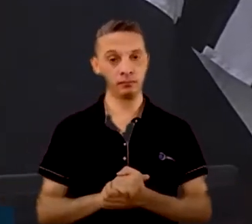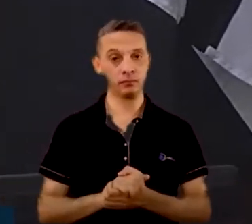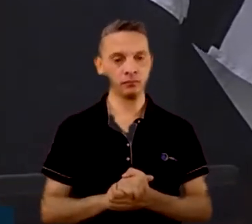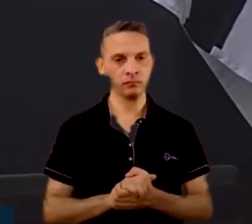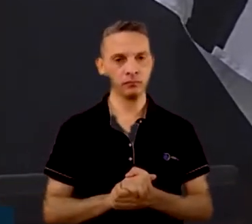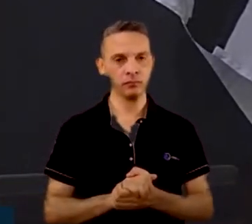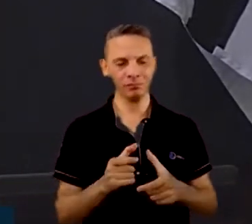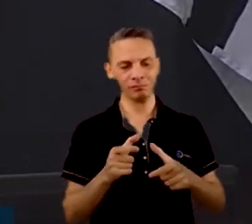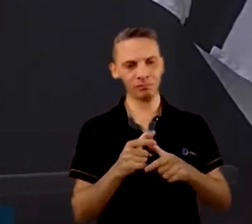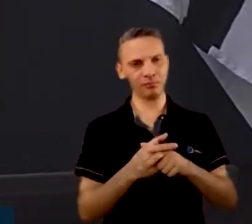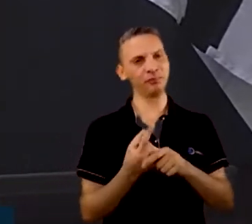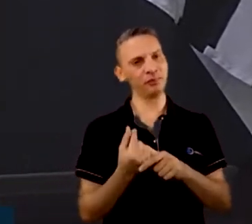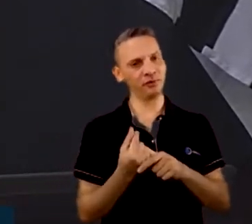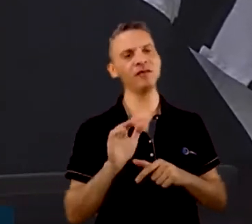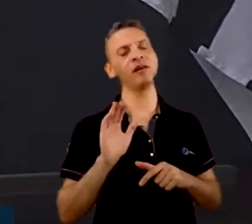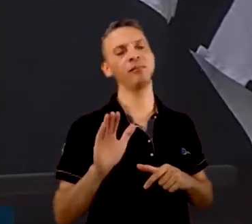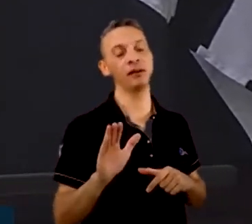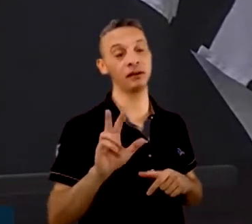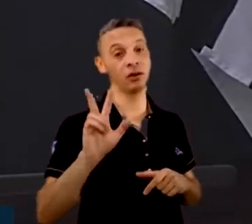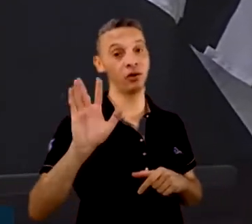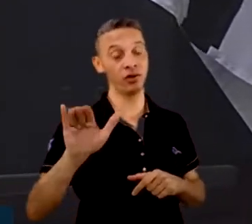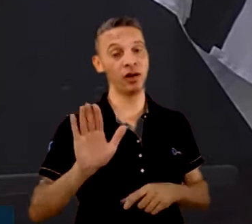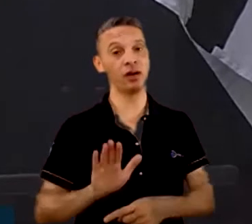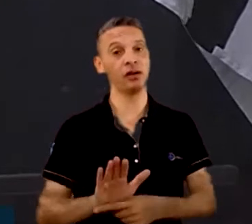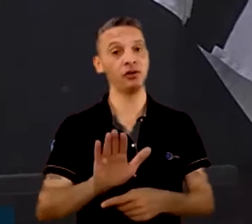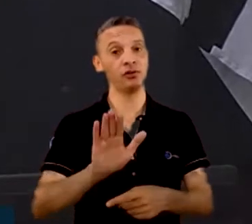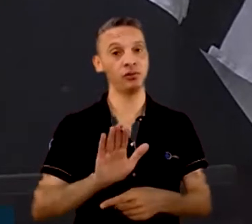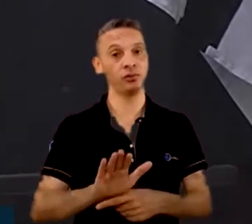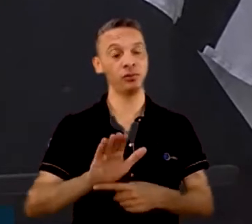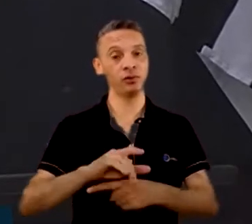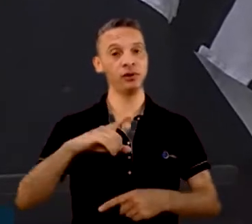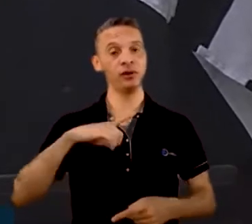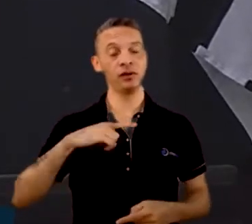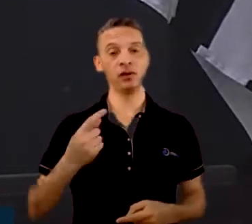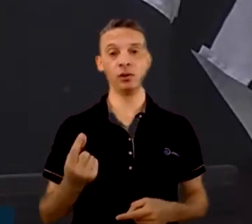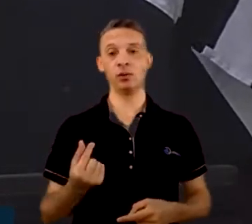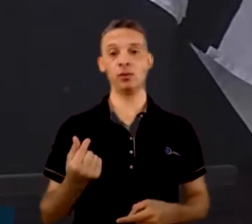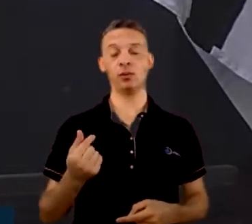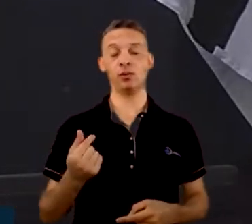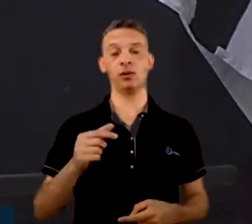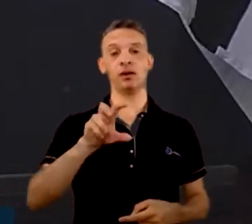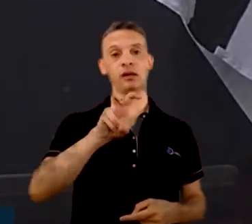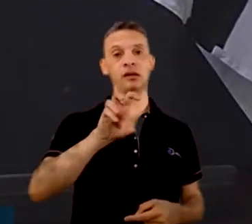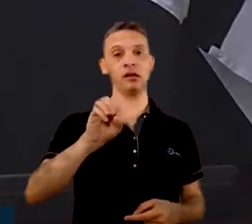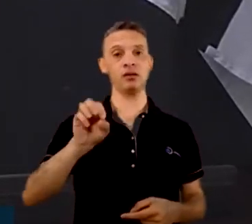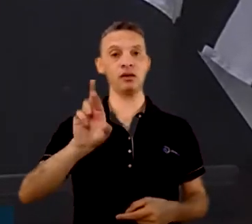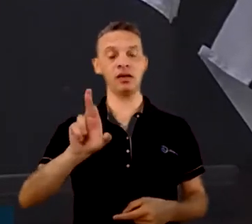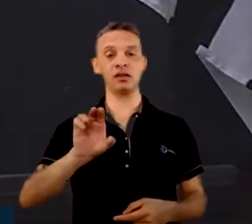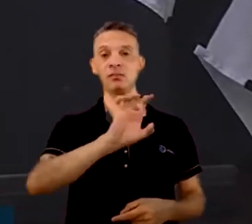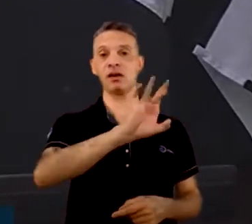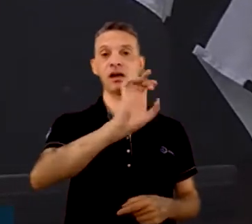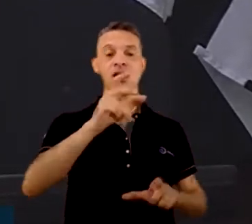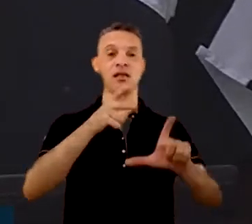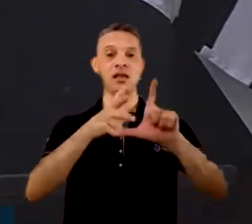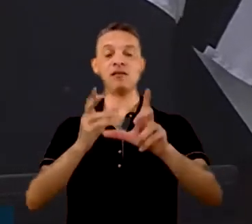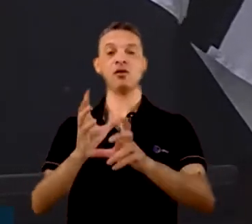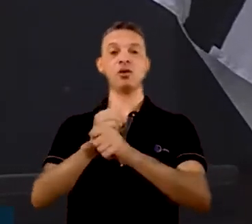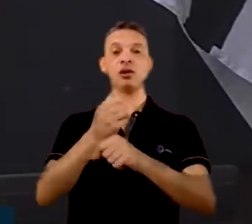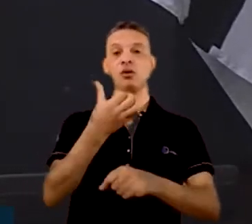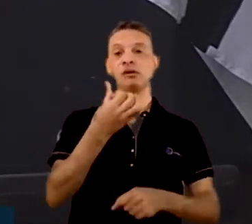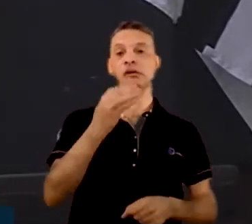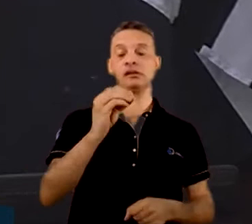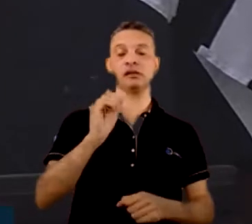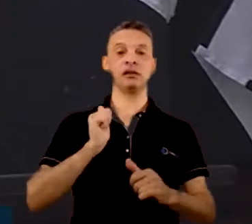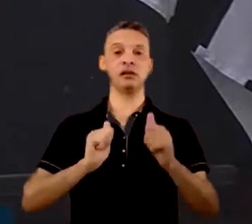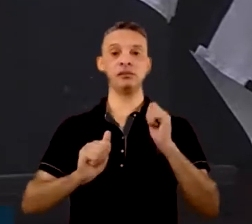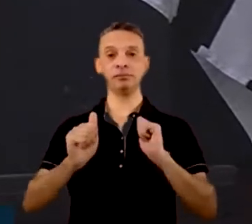mas já é um alento, né? O valor de R$500 para 60 artistas que